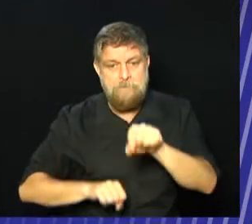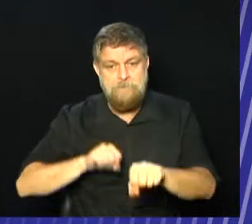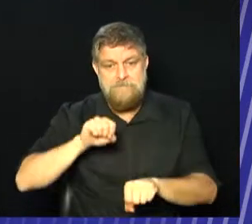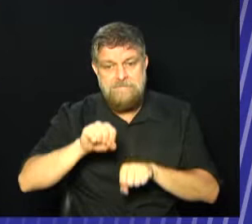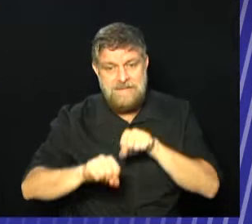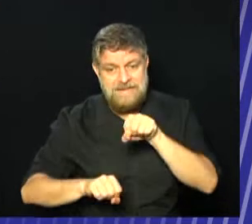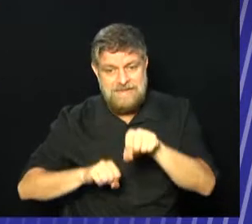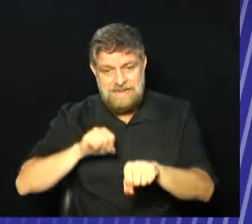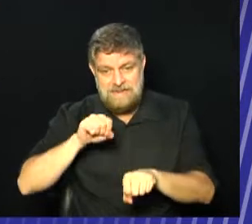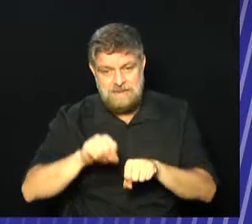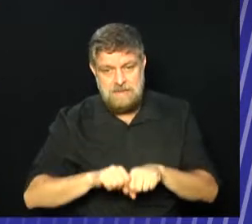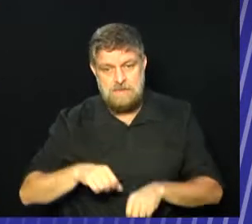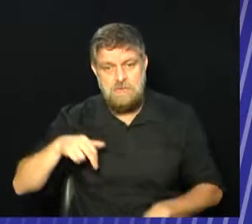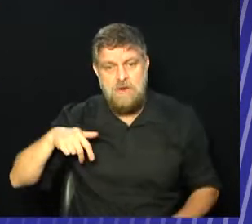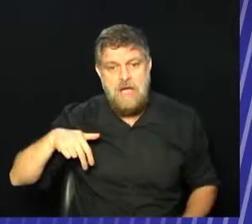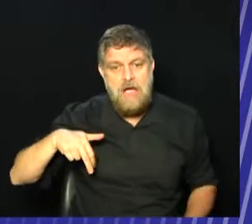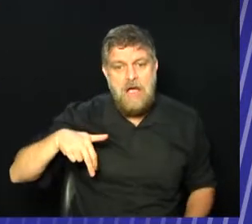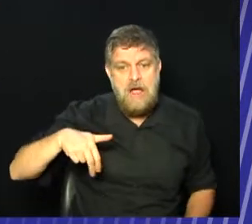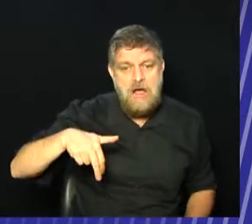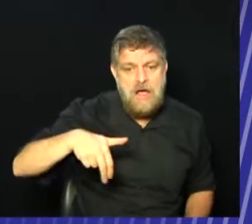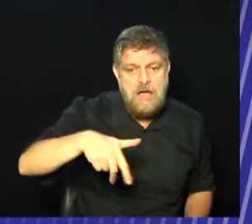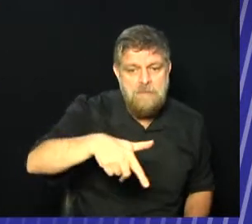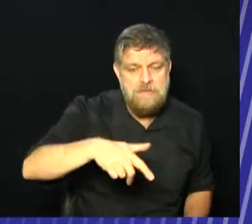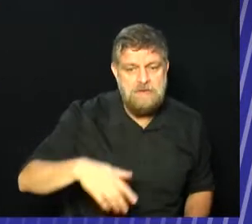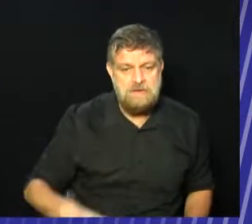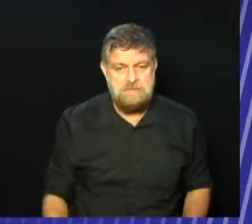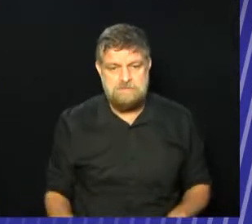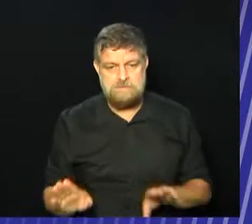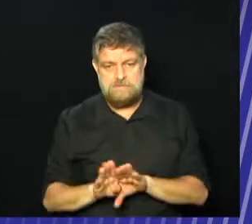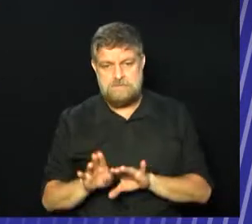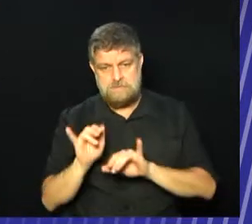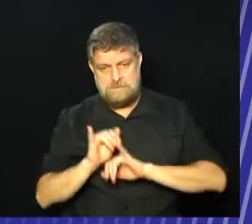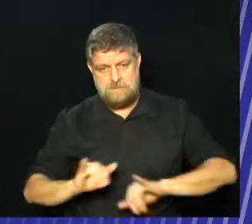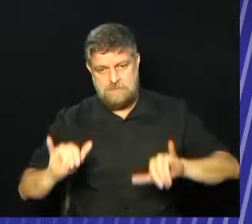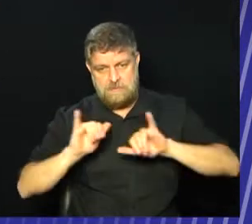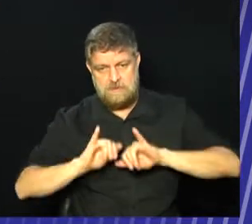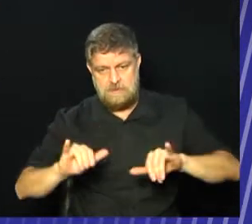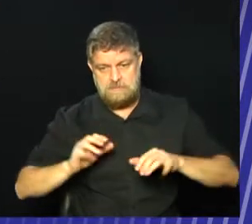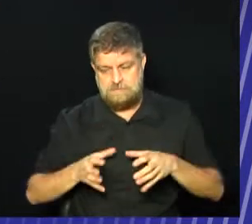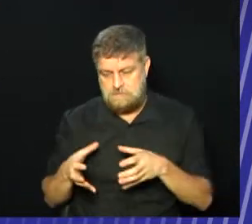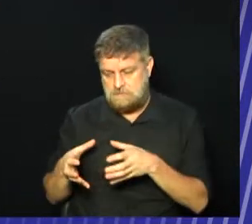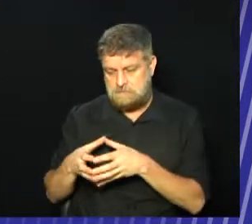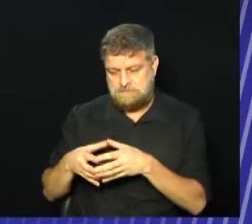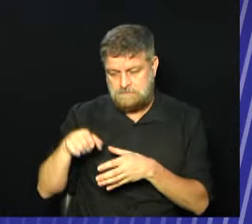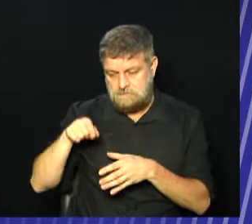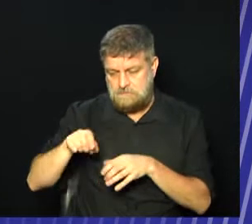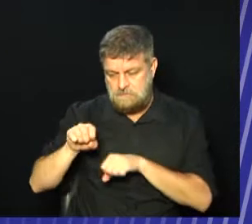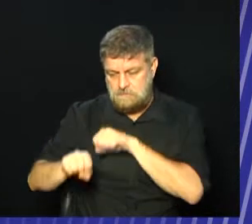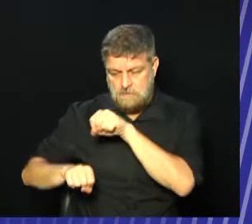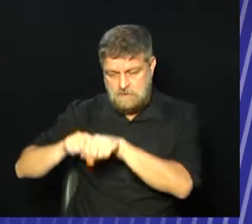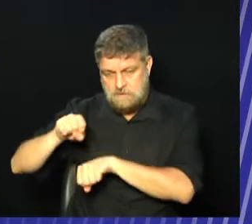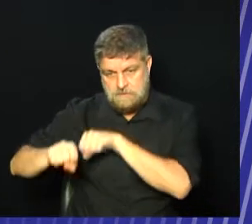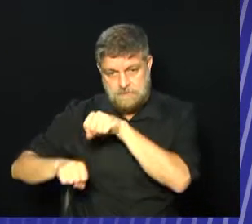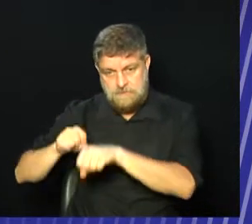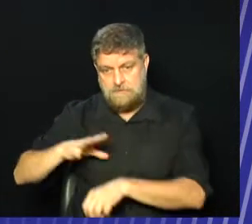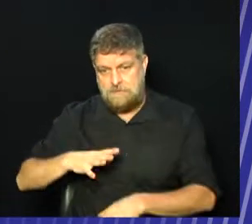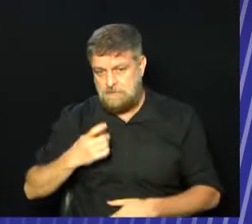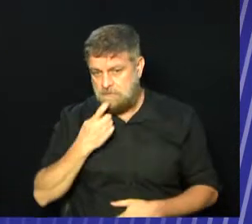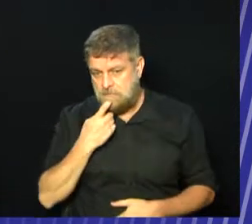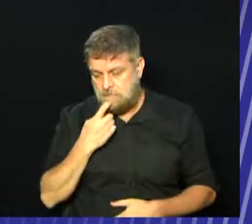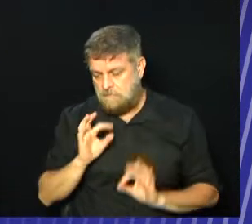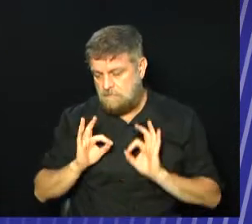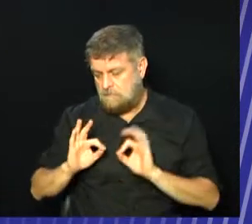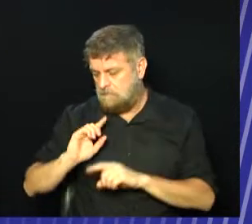vida, em que a gente fez campanhas com organizações de ciclismo de Campinas, que foi um